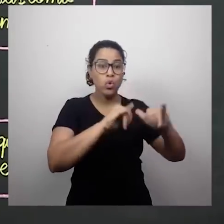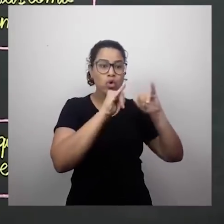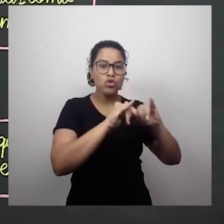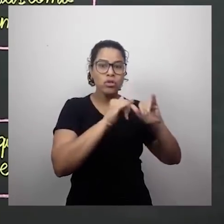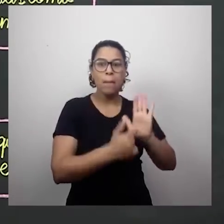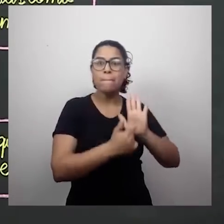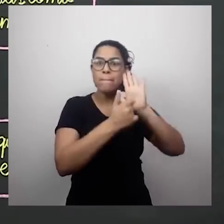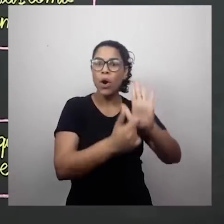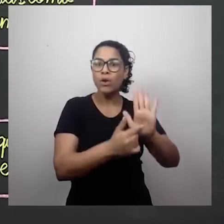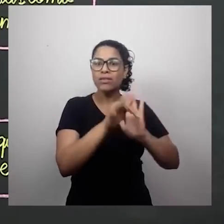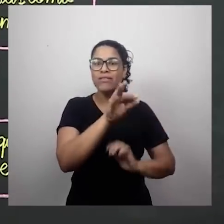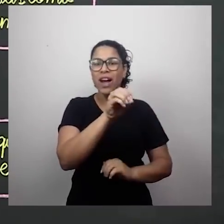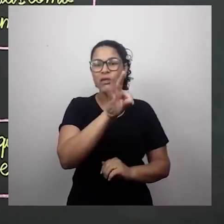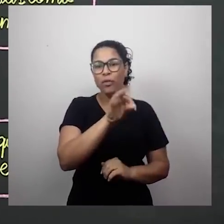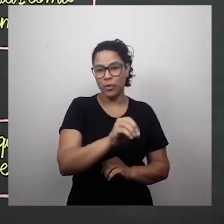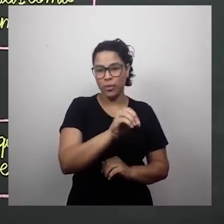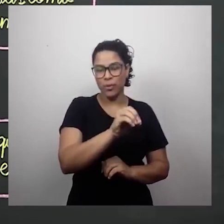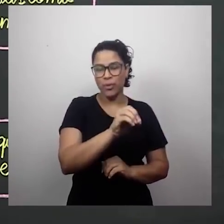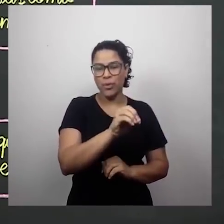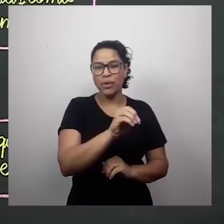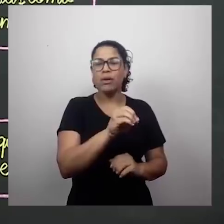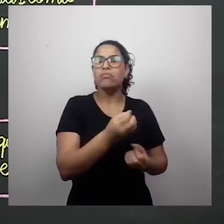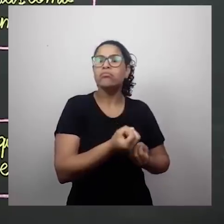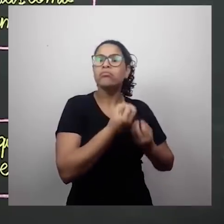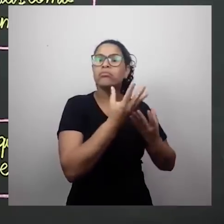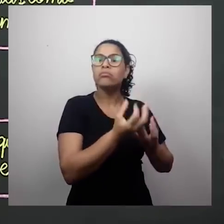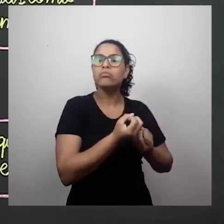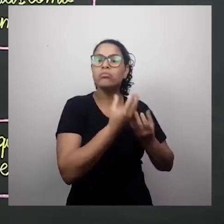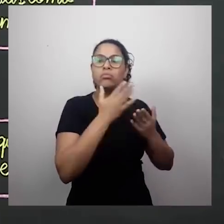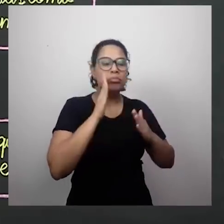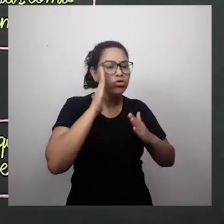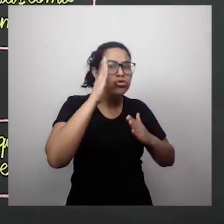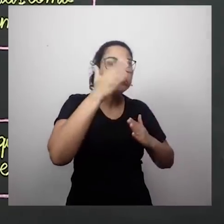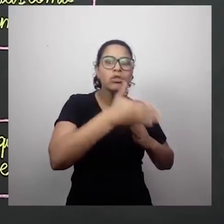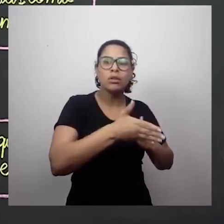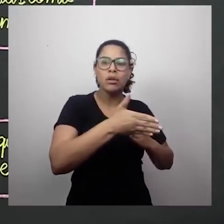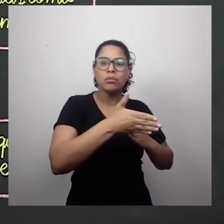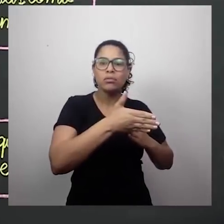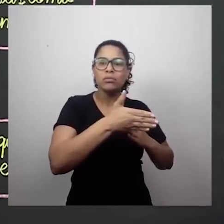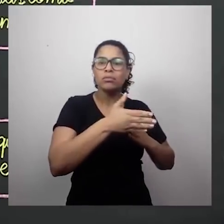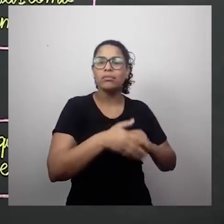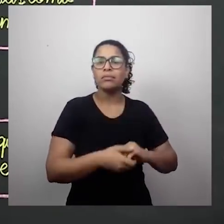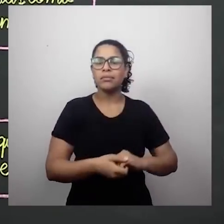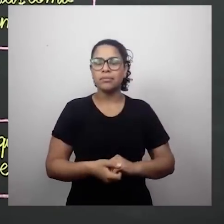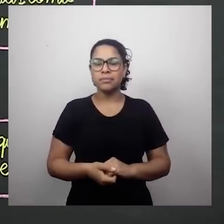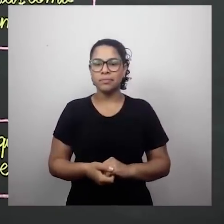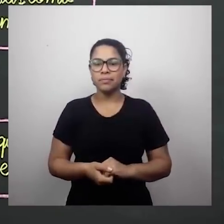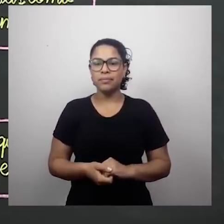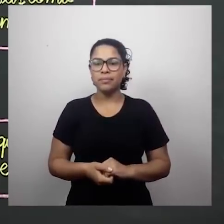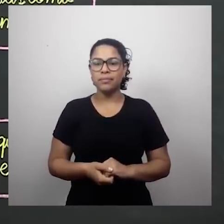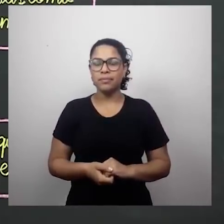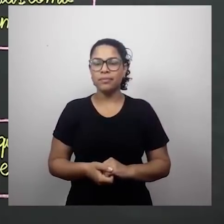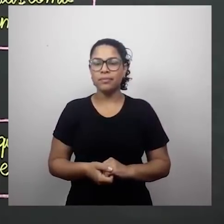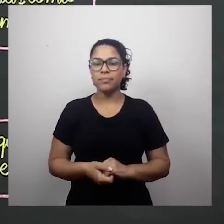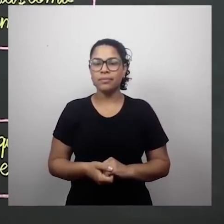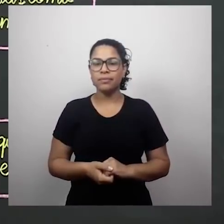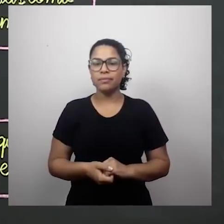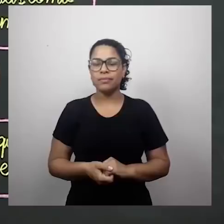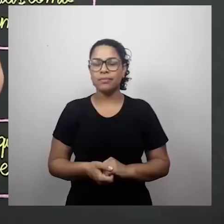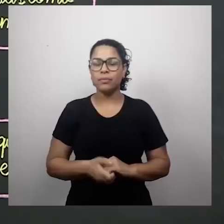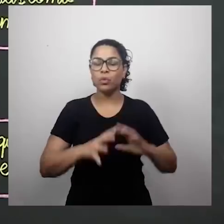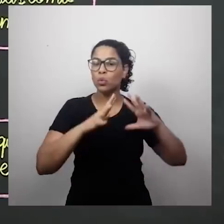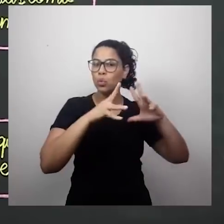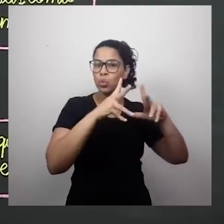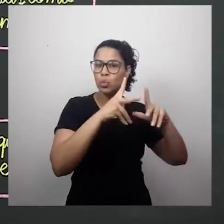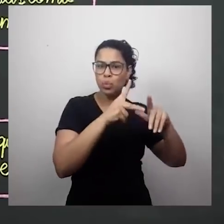mais relevantes da maneira mais objetiva e imparcial, né? A gente sabe que essa imparcialidade não é muito integral, não é total,